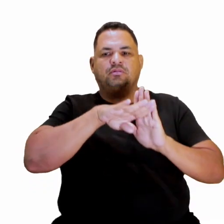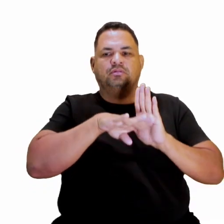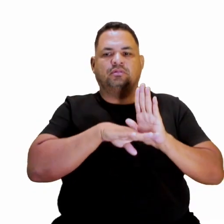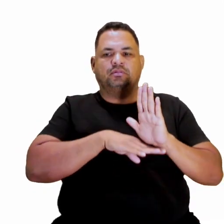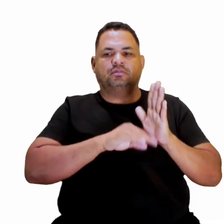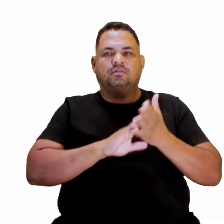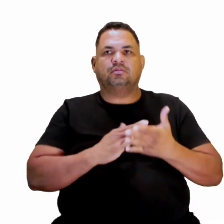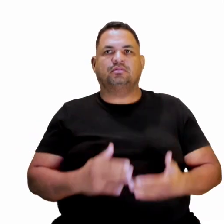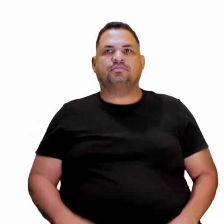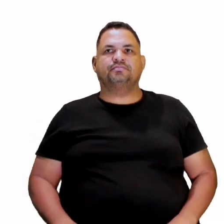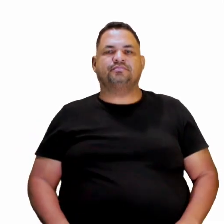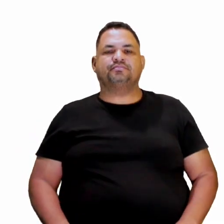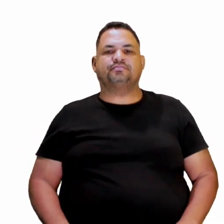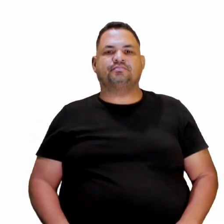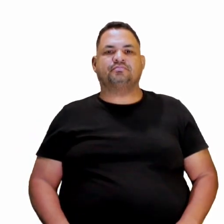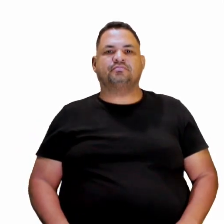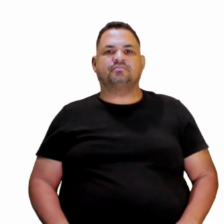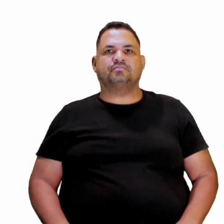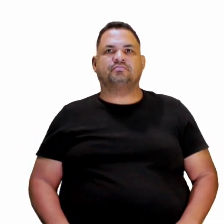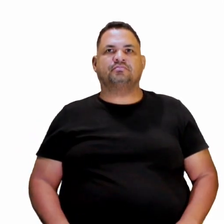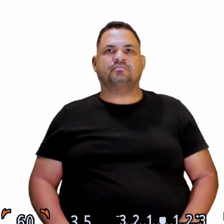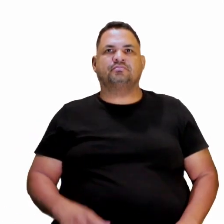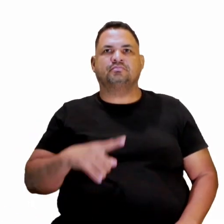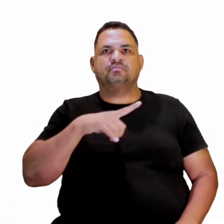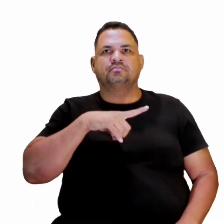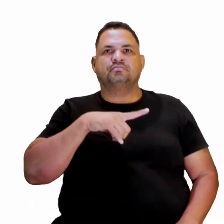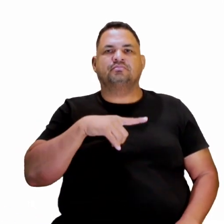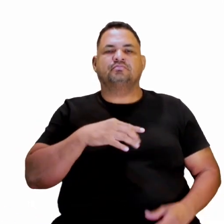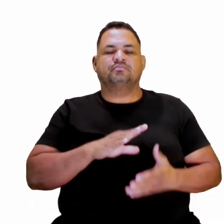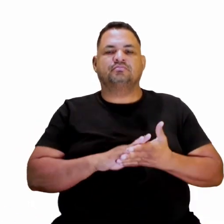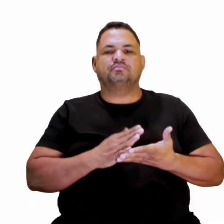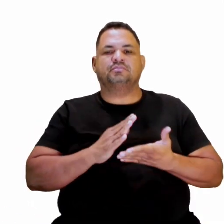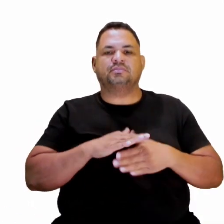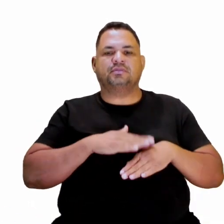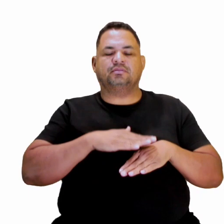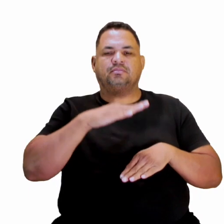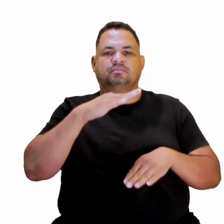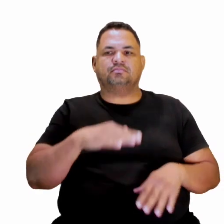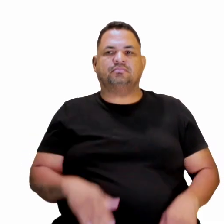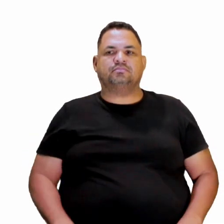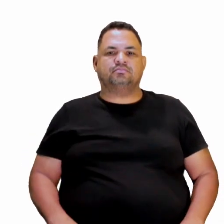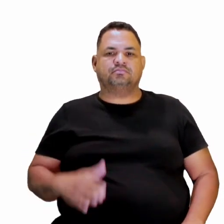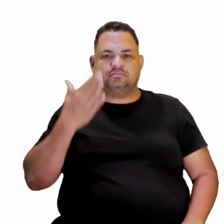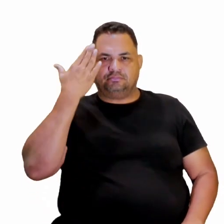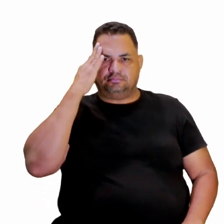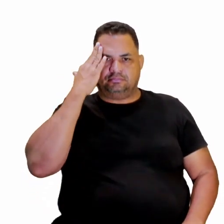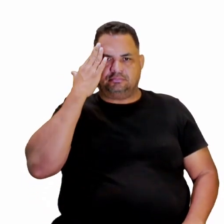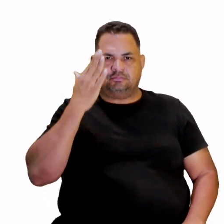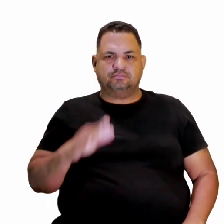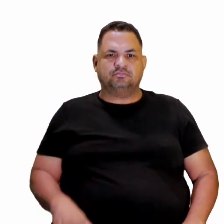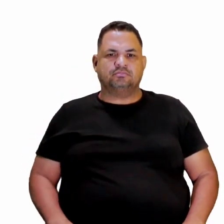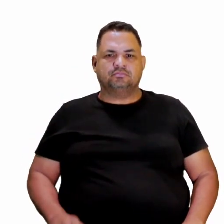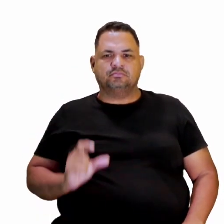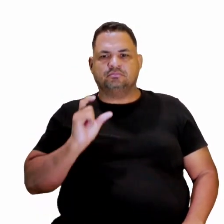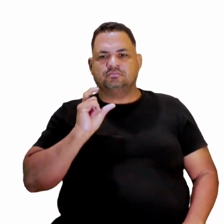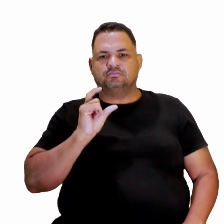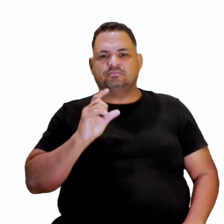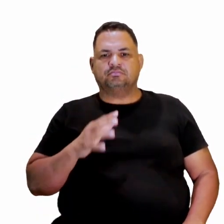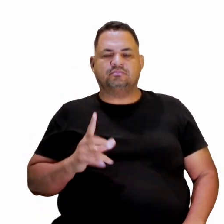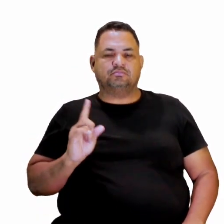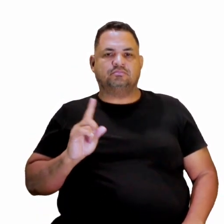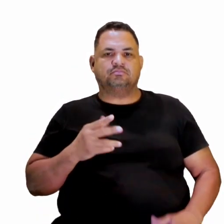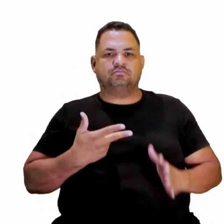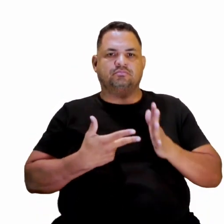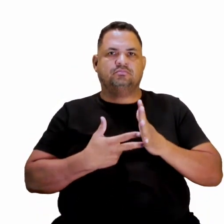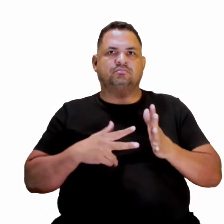que eu passei para vocês foram só algumas, tem muito mais do que aquelas. Entenda que algumas palavras que eu disse para vocês que não